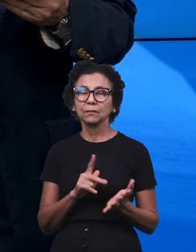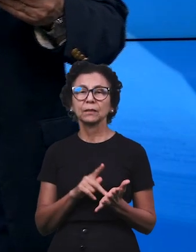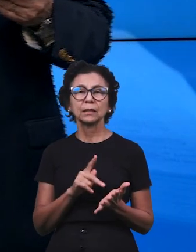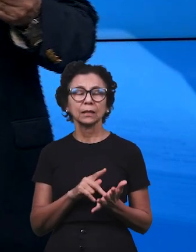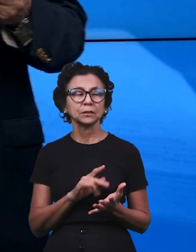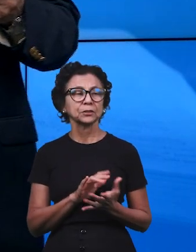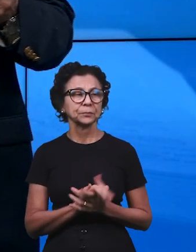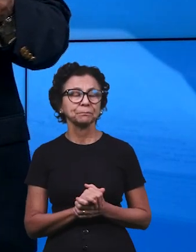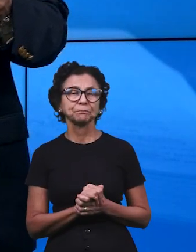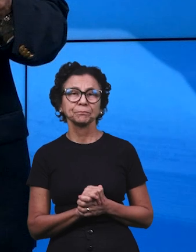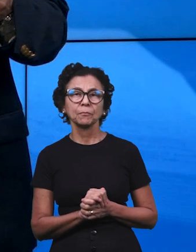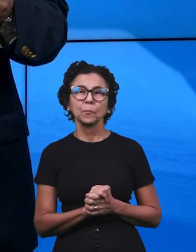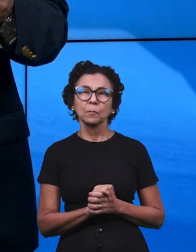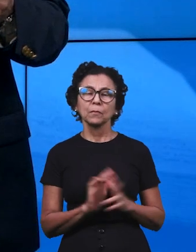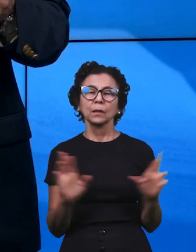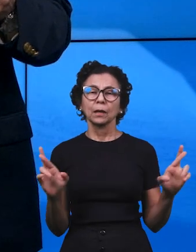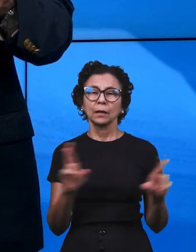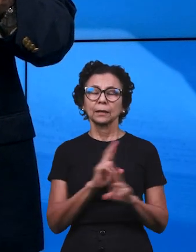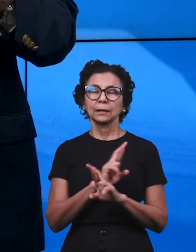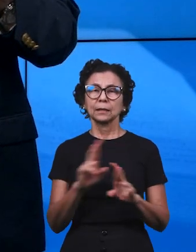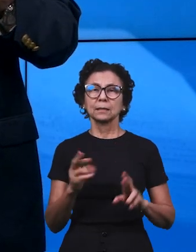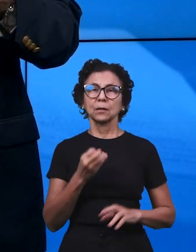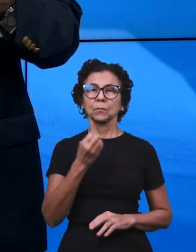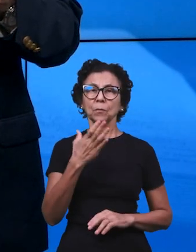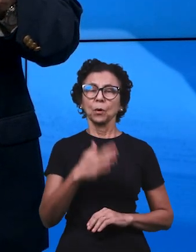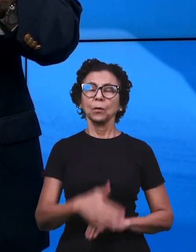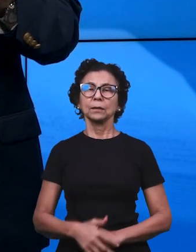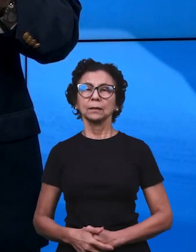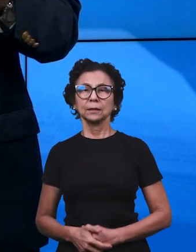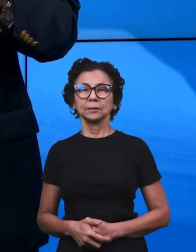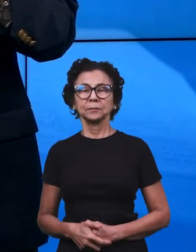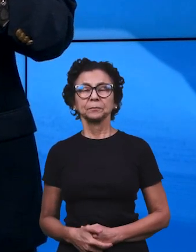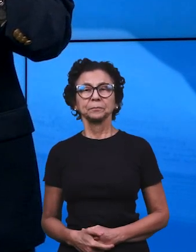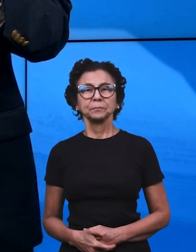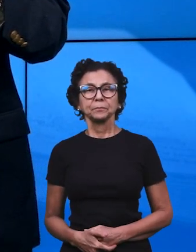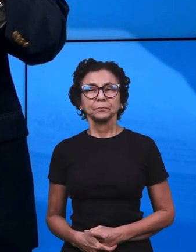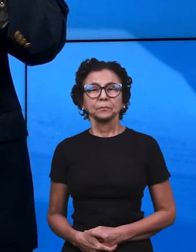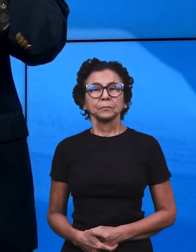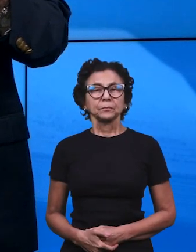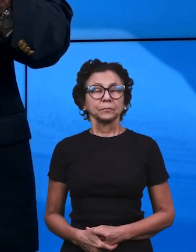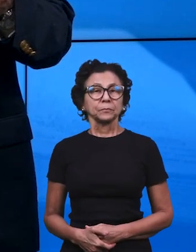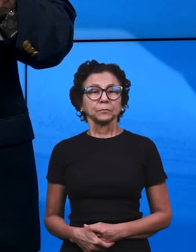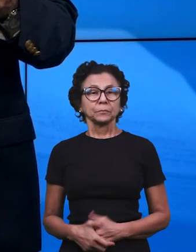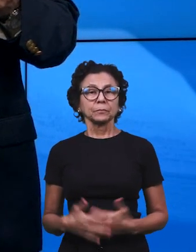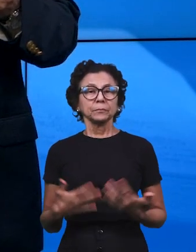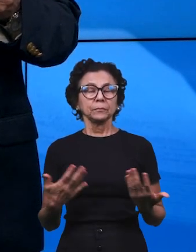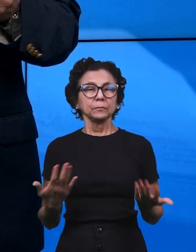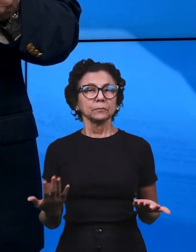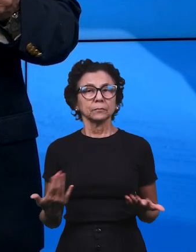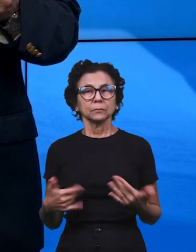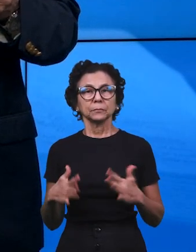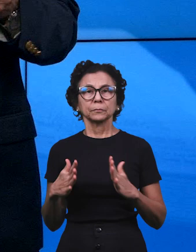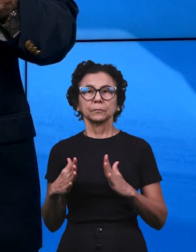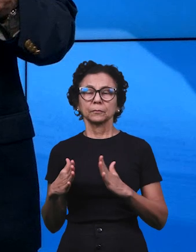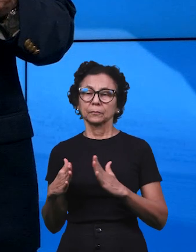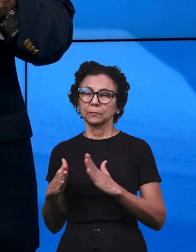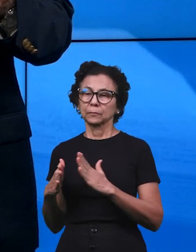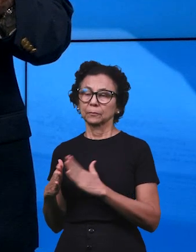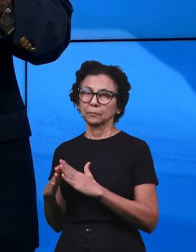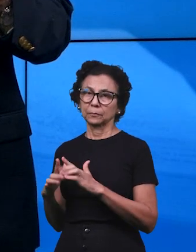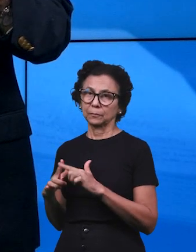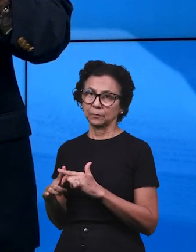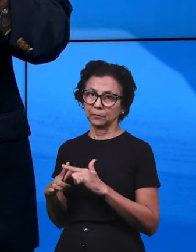perfeita relação entre esses dois textos da palavra do Senhor, exatamente em função de uma igreja que